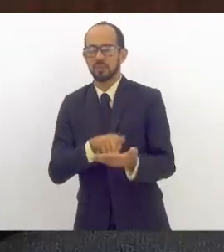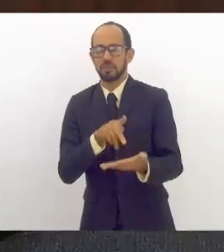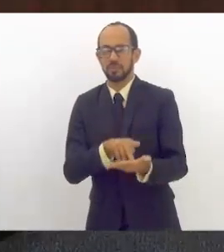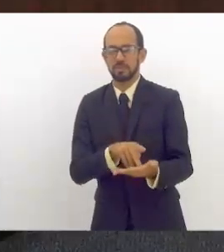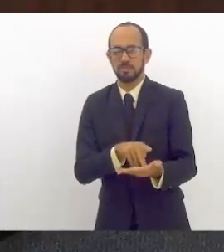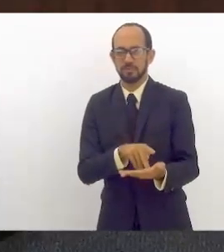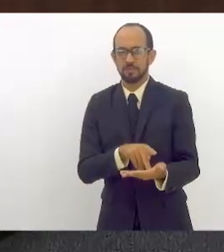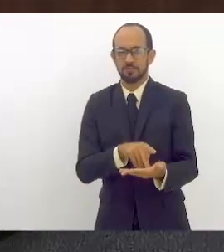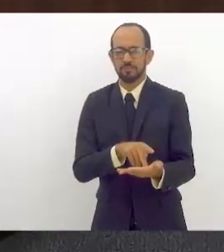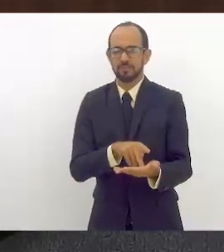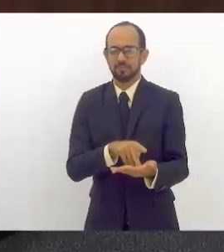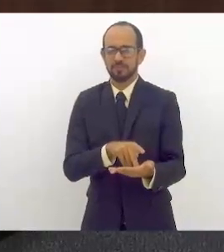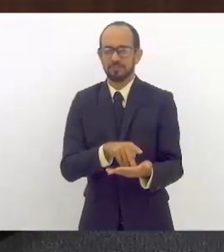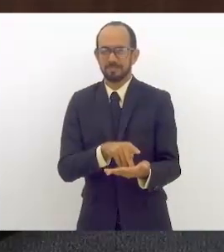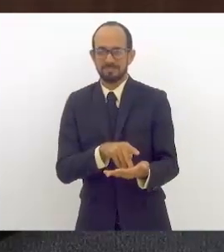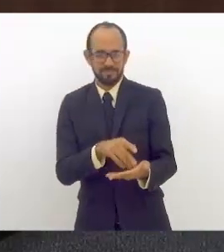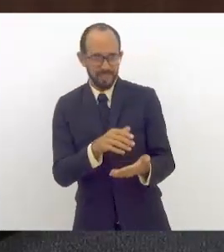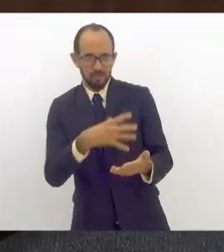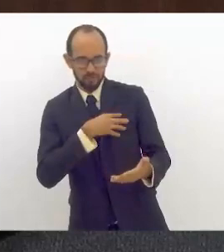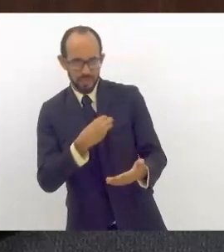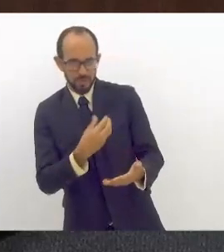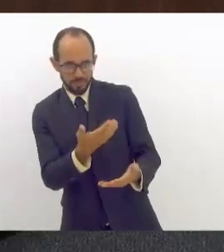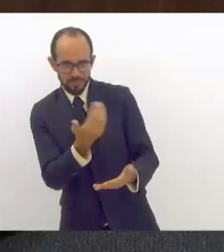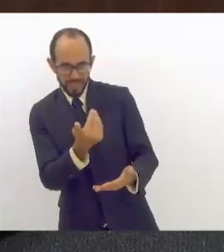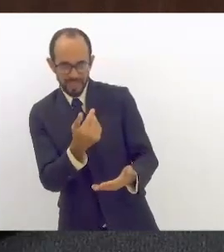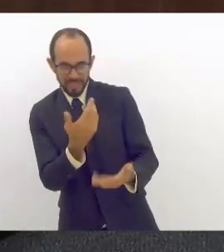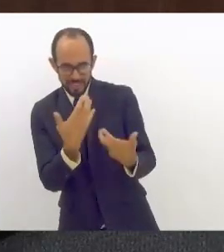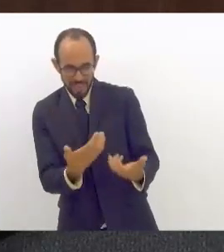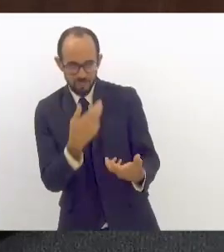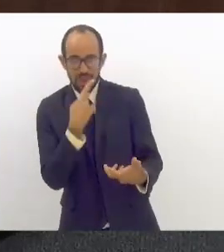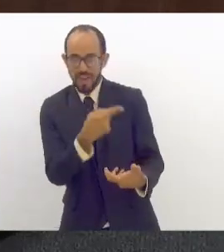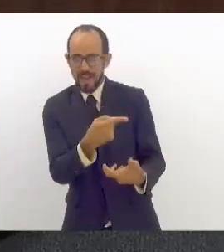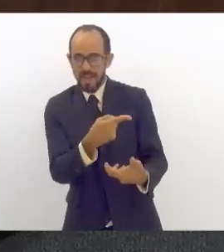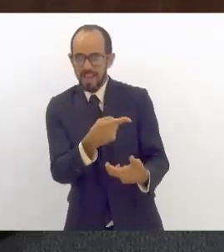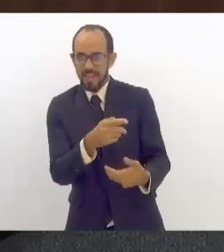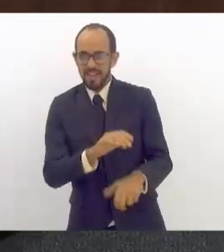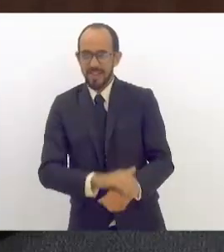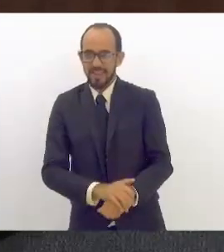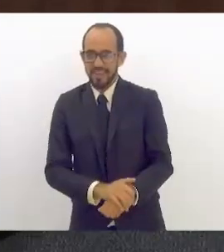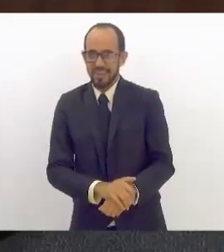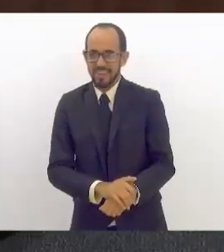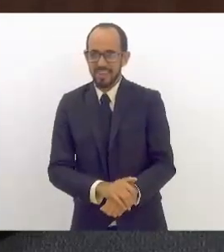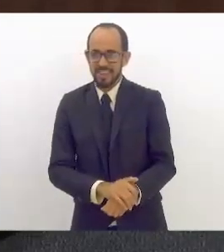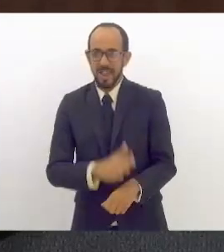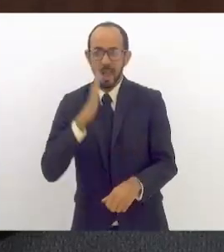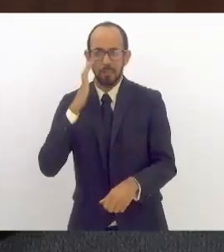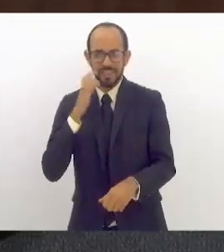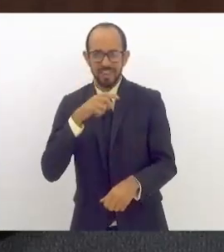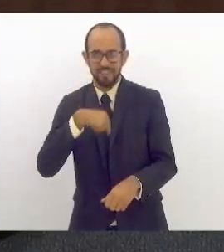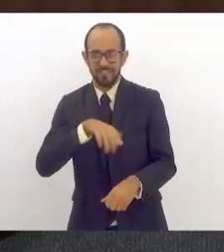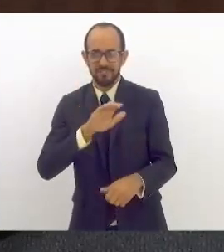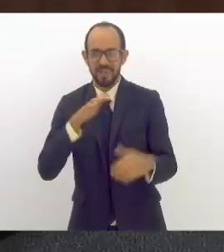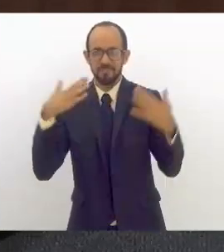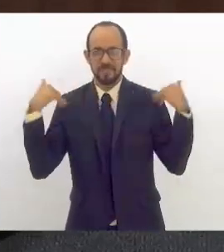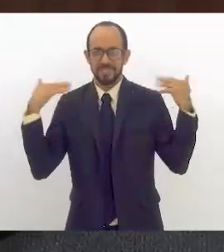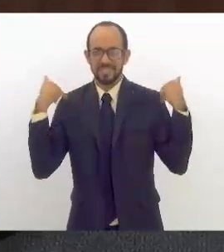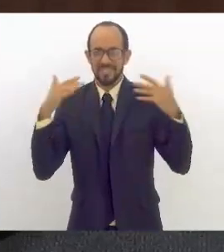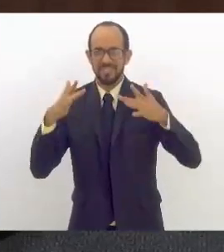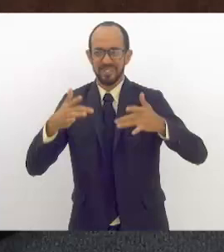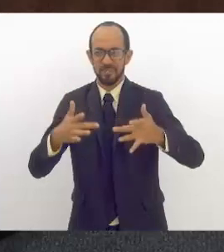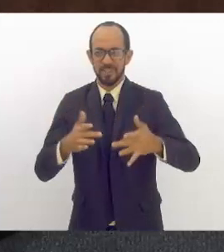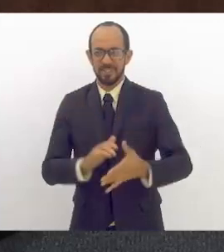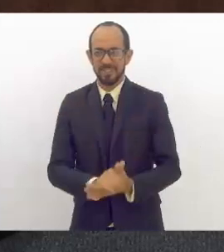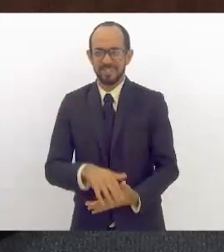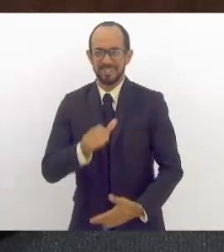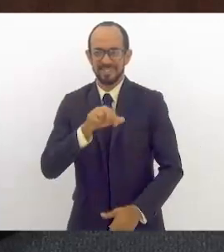você filhão mais um quer falar com o papai é isso que é mais um amanhã vai sair com a namoradinha né meu filho de 13 anos gostaria